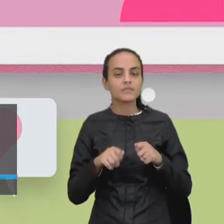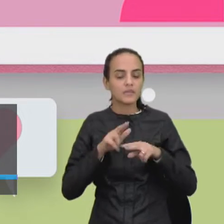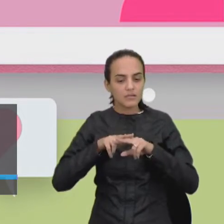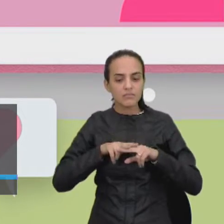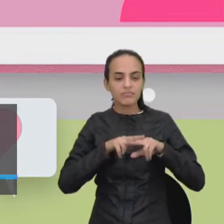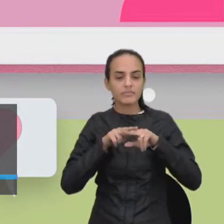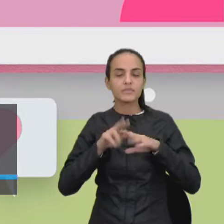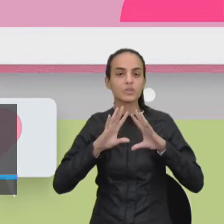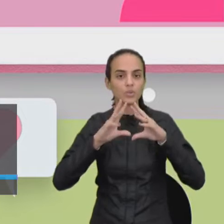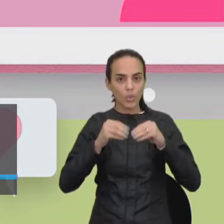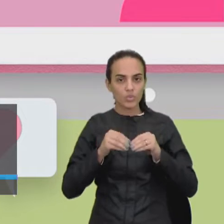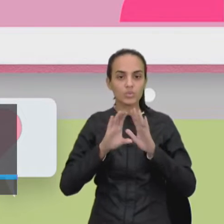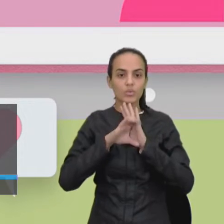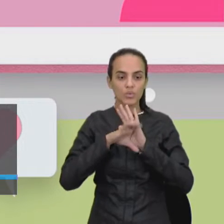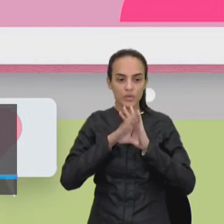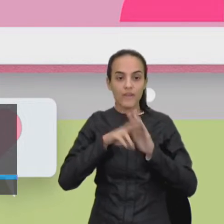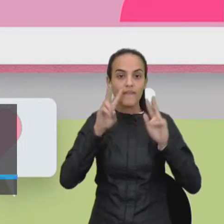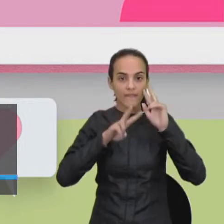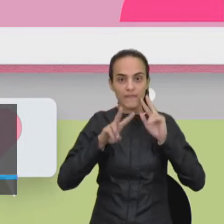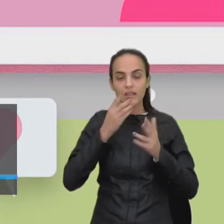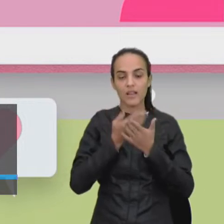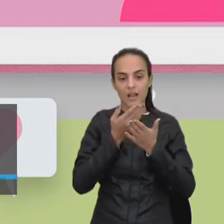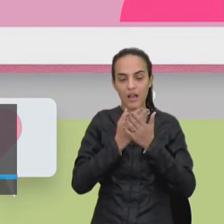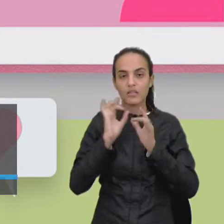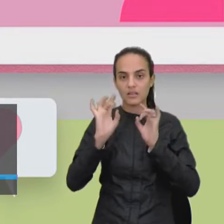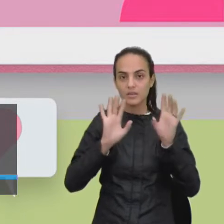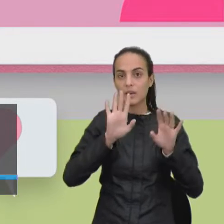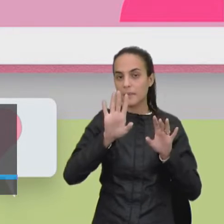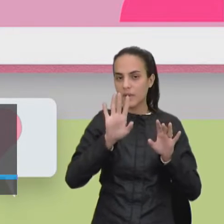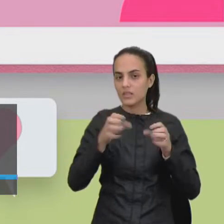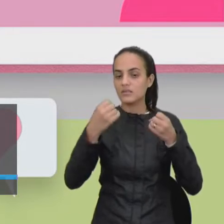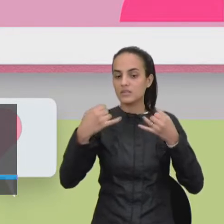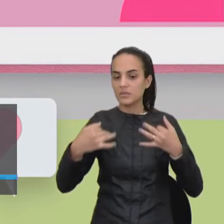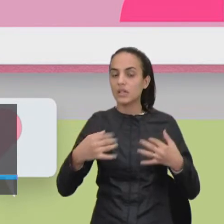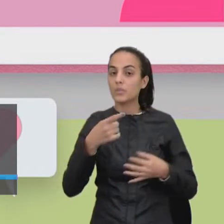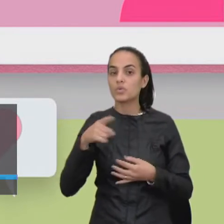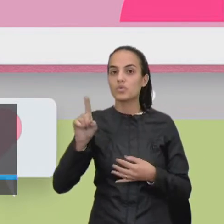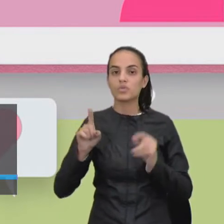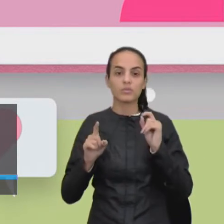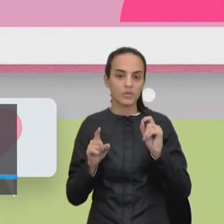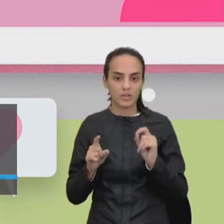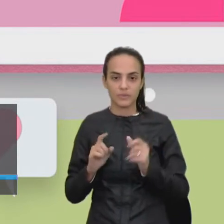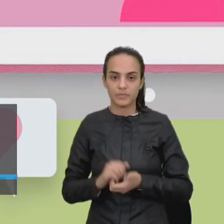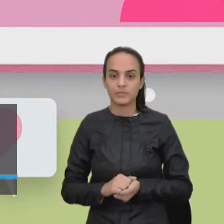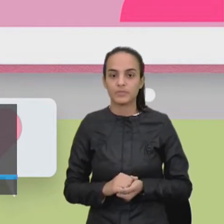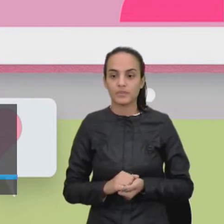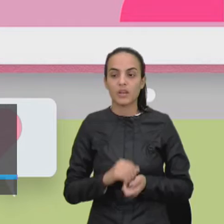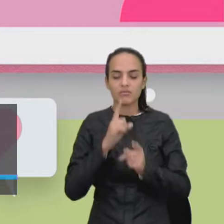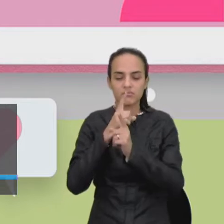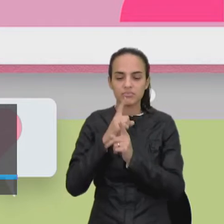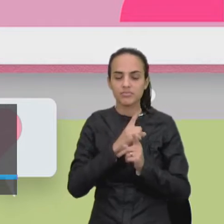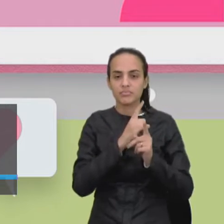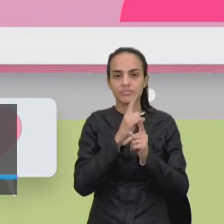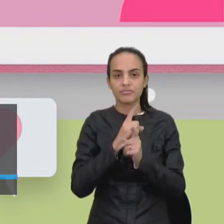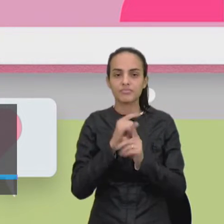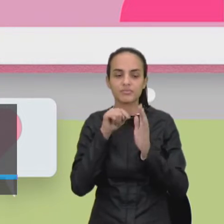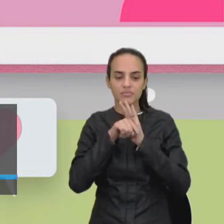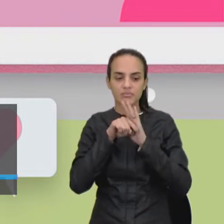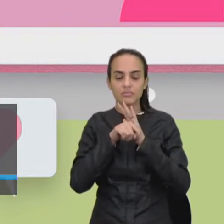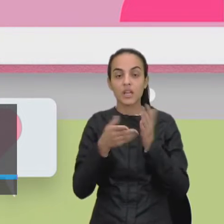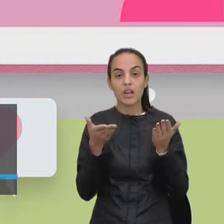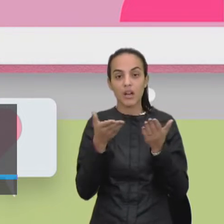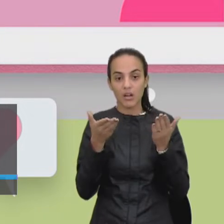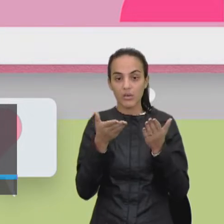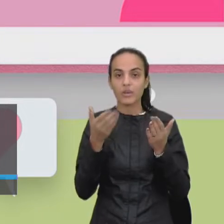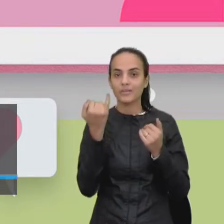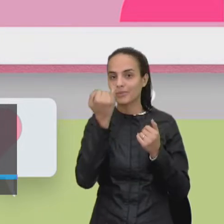retomar todos esses conceitos assistindo aula a aula, mas eu vou falar um pouquinho sobre os últimos, que é o quê? Que é o alcance, a ressonância e agora